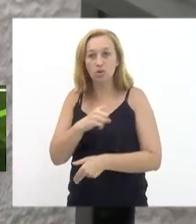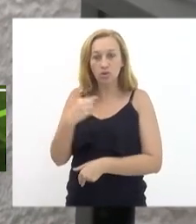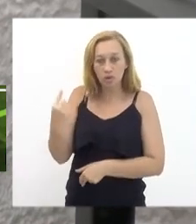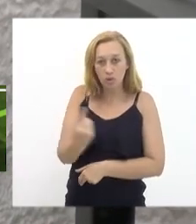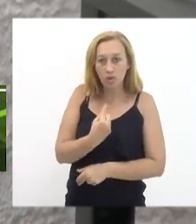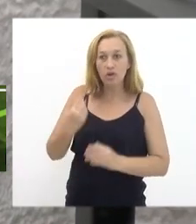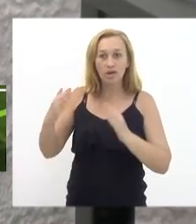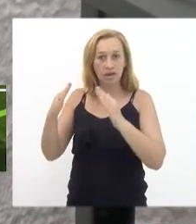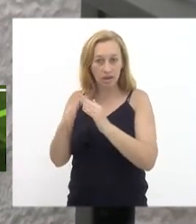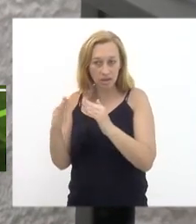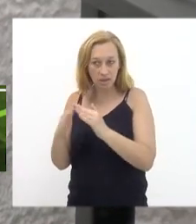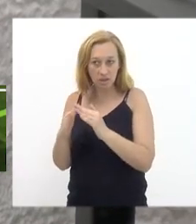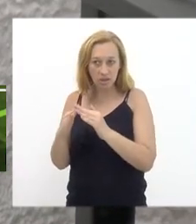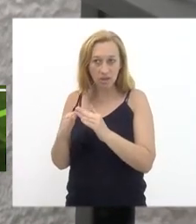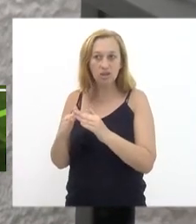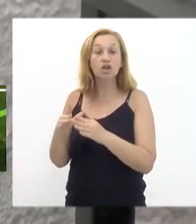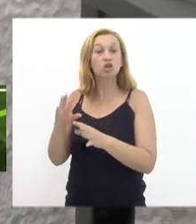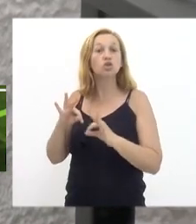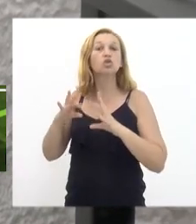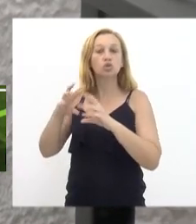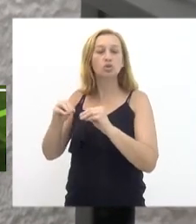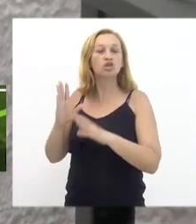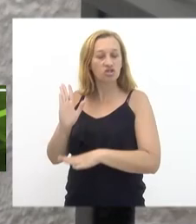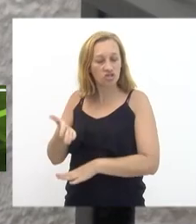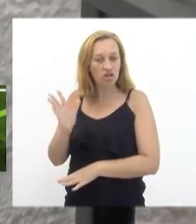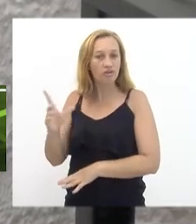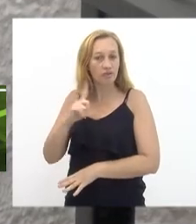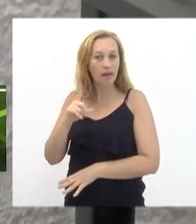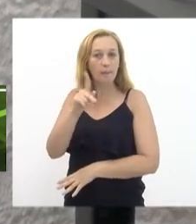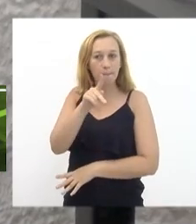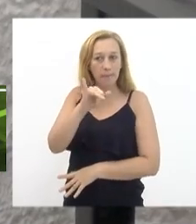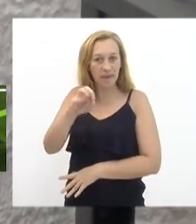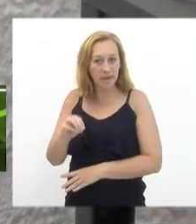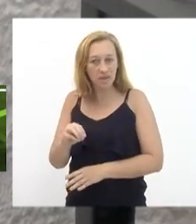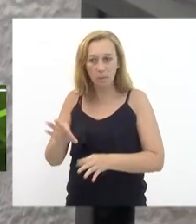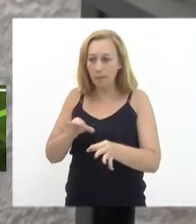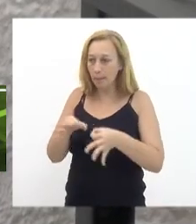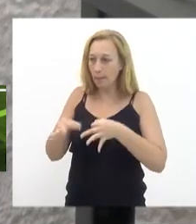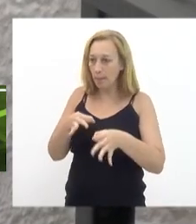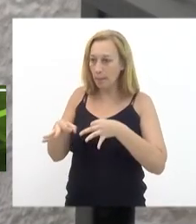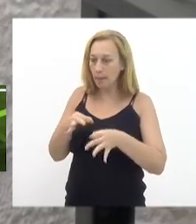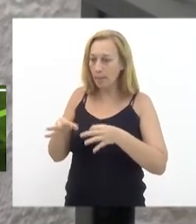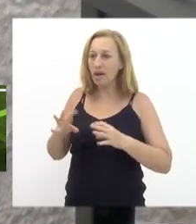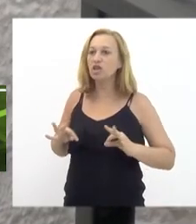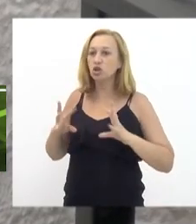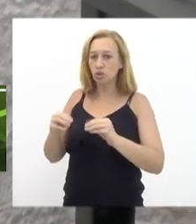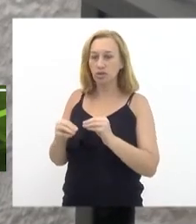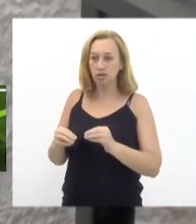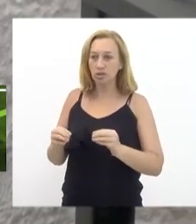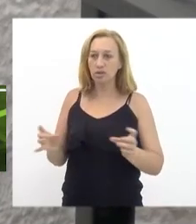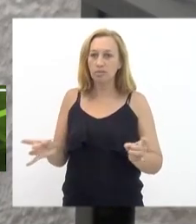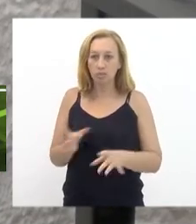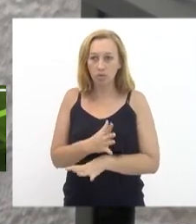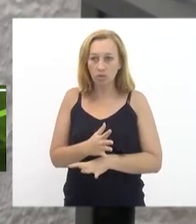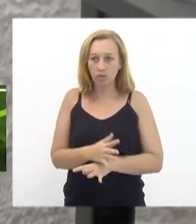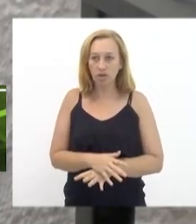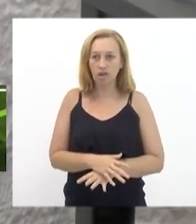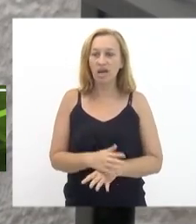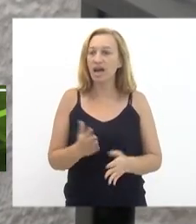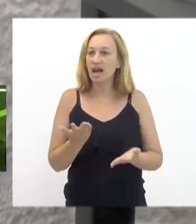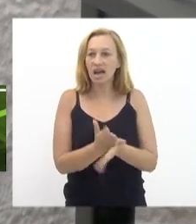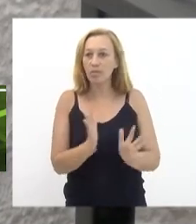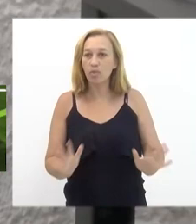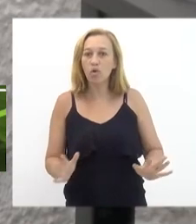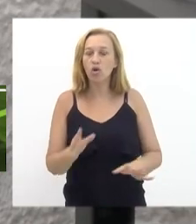gente os nossos unidades habitacionais todas já veio com piso toda a parte de uma olhada do cerâmica como tem que ser acabamos que essa história de